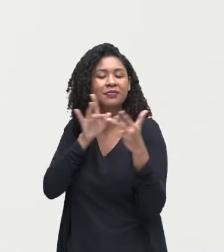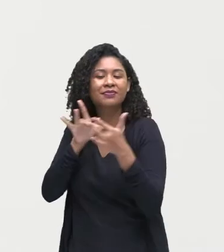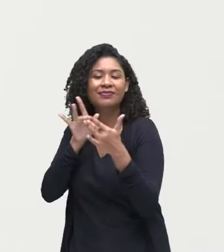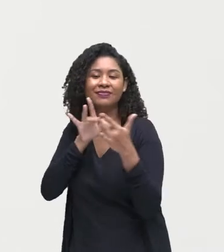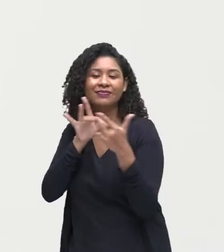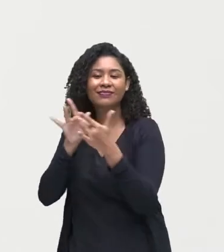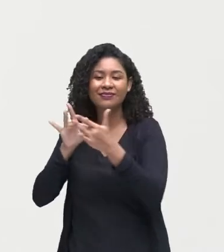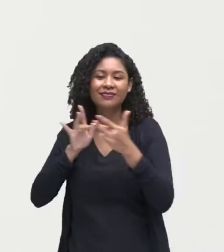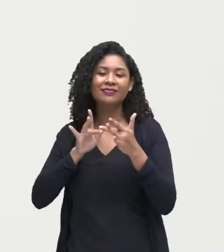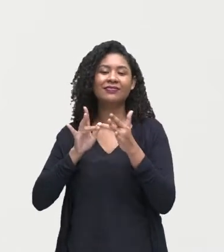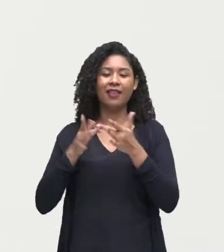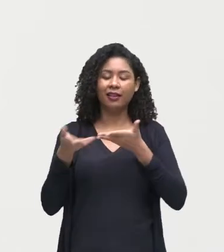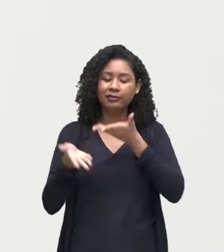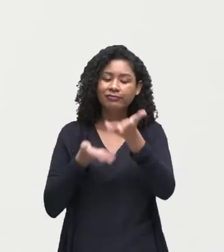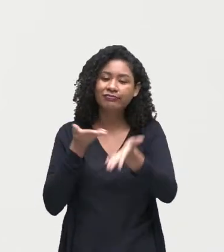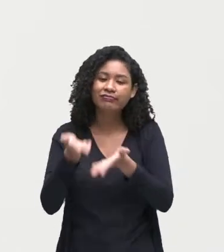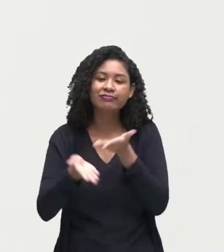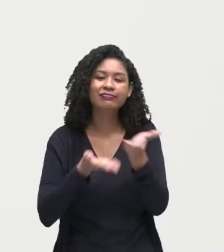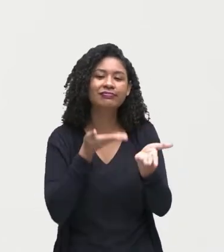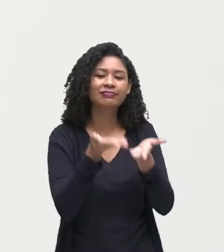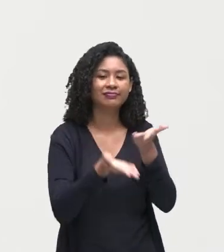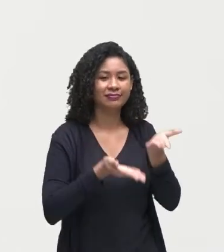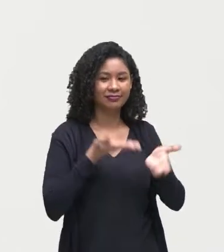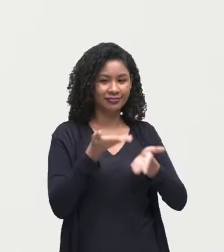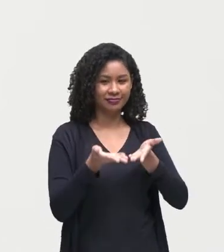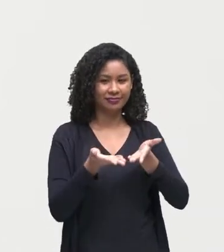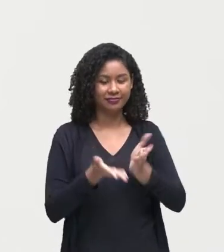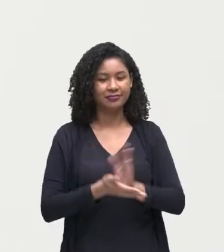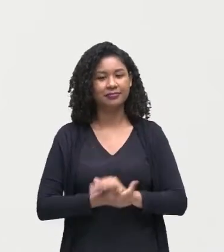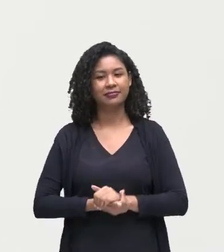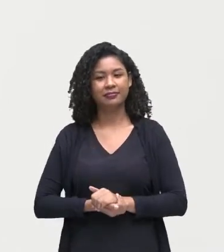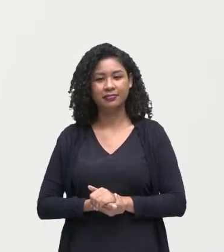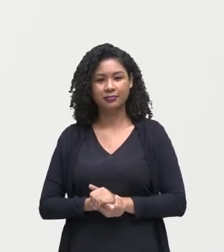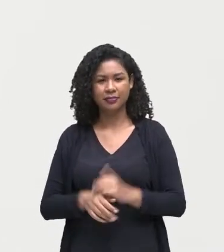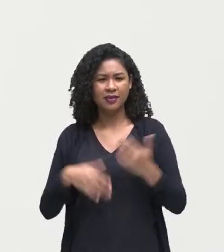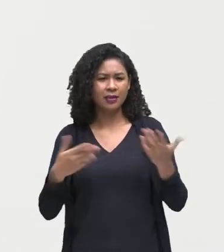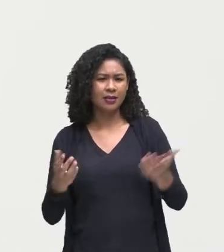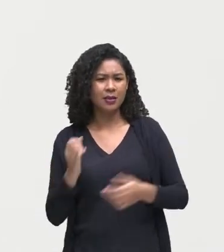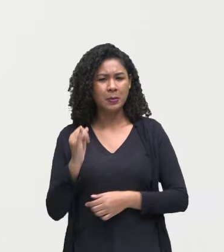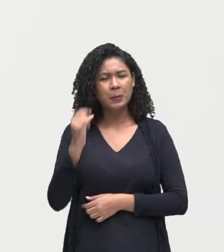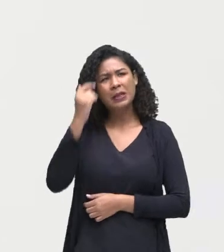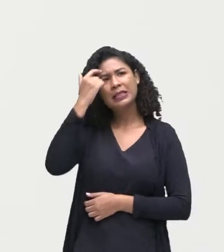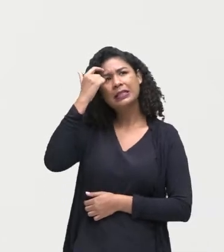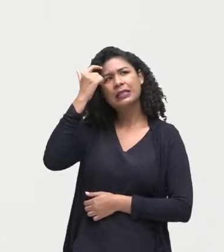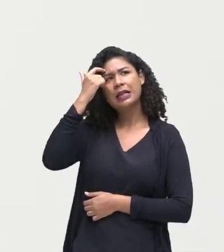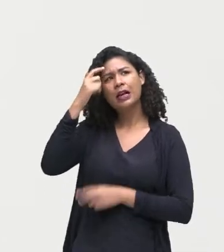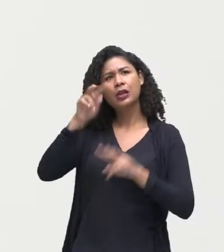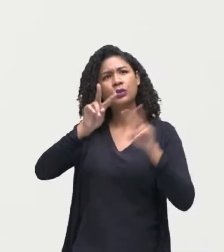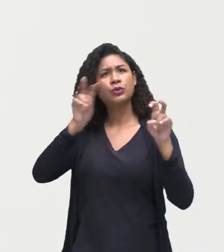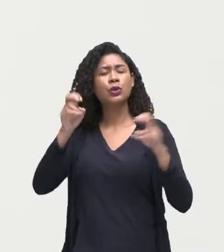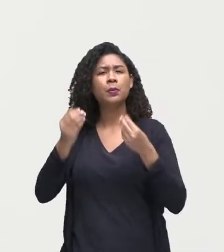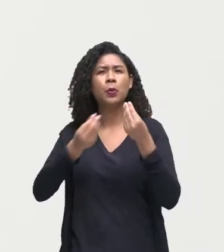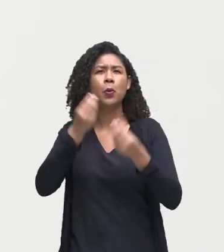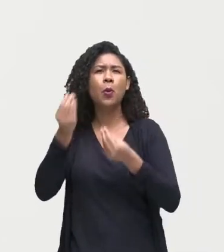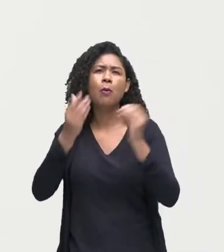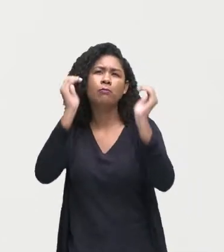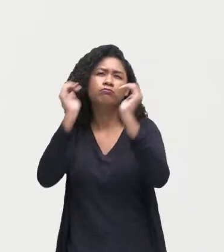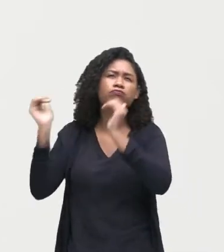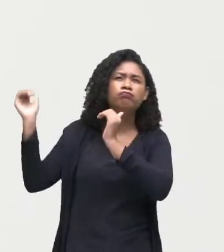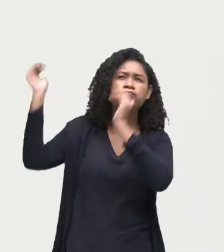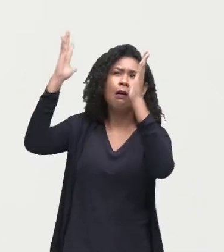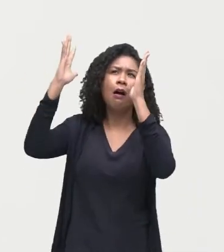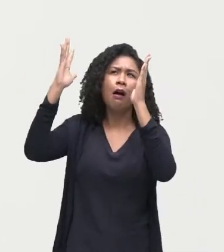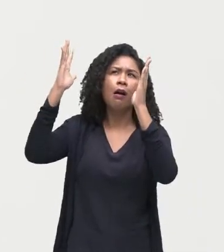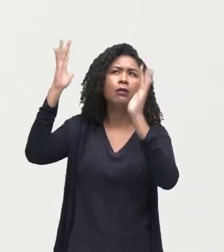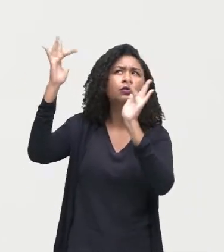pessoa e por aí afora, né? Então, parar para pensar em caminhos da transcendência, ele, de